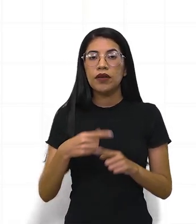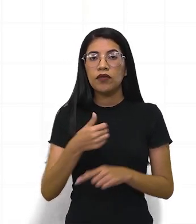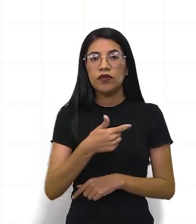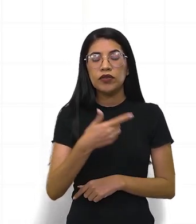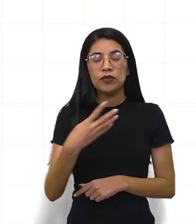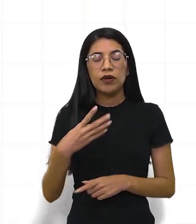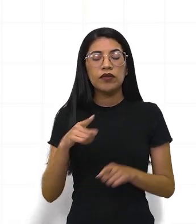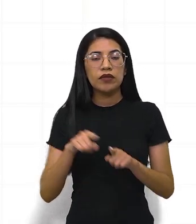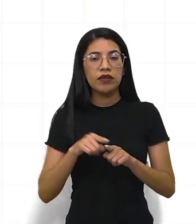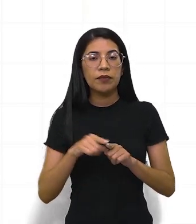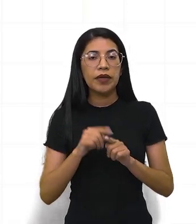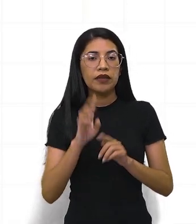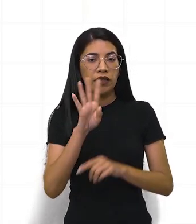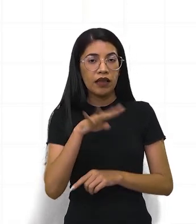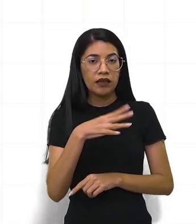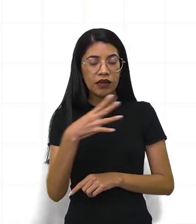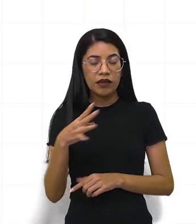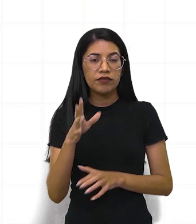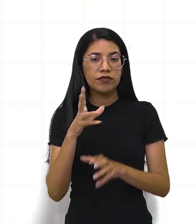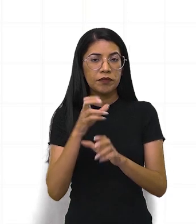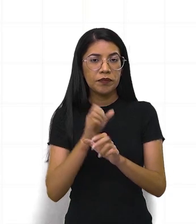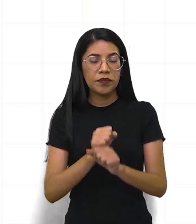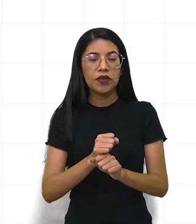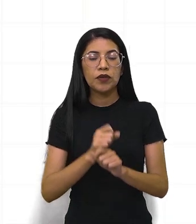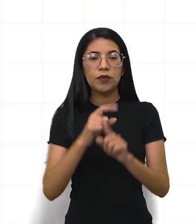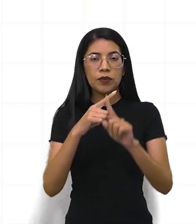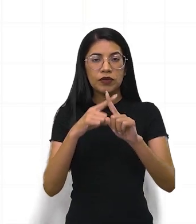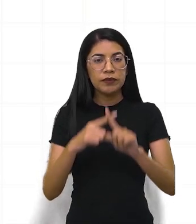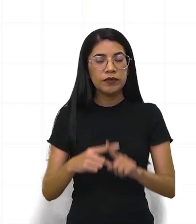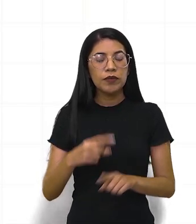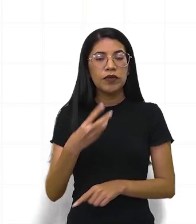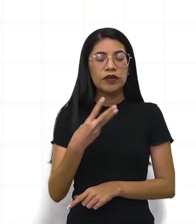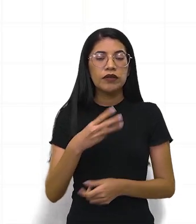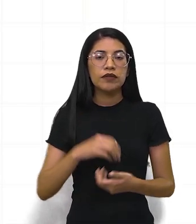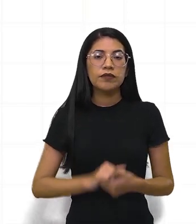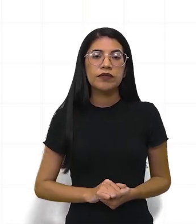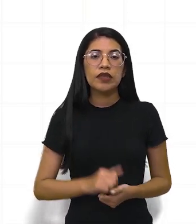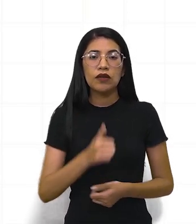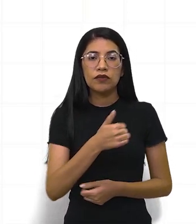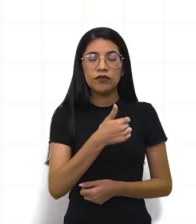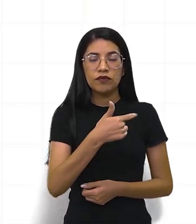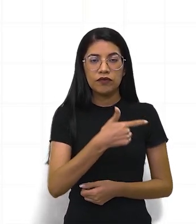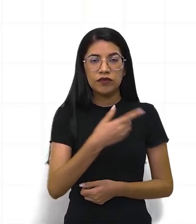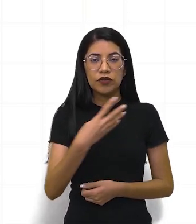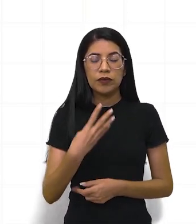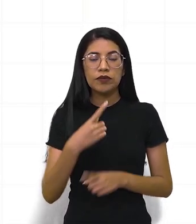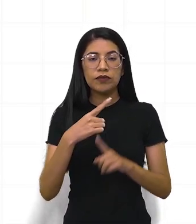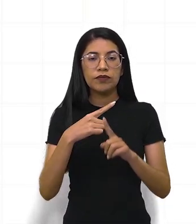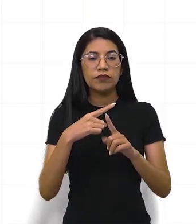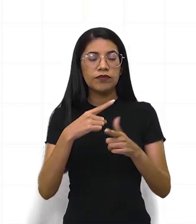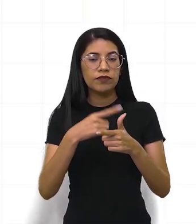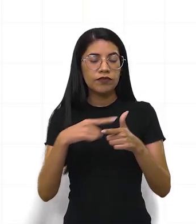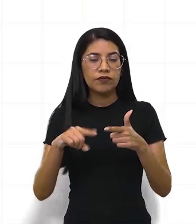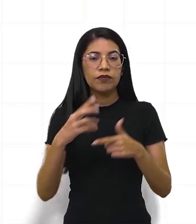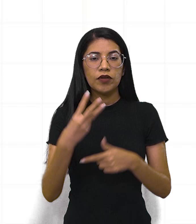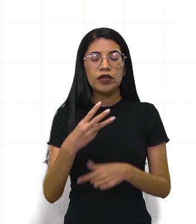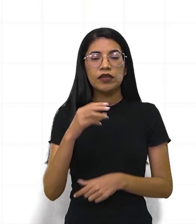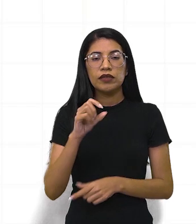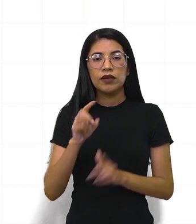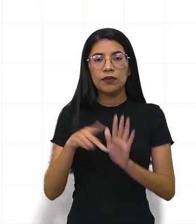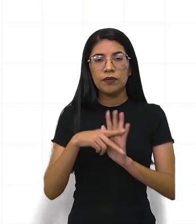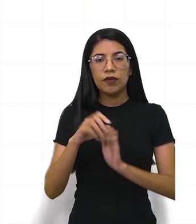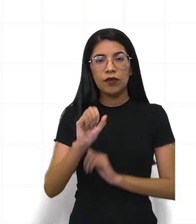na tabuada do 3. Ou seja, 24 dividido por 3 é quanto? É 8. Porque 3 vezes 8 é